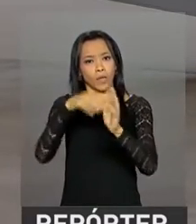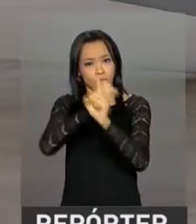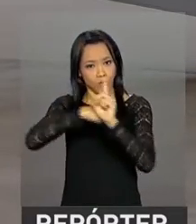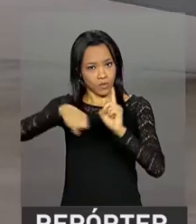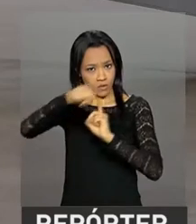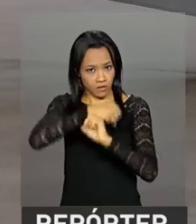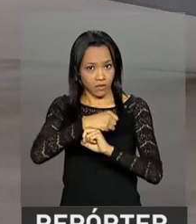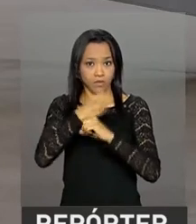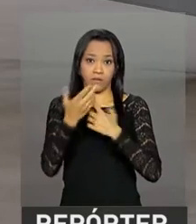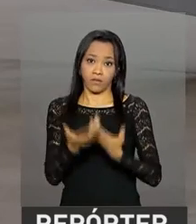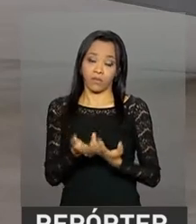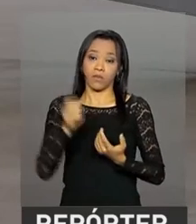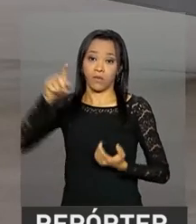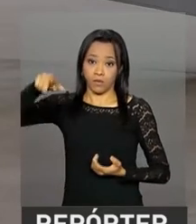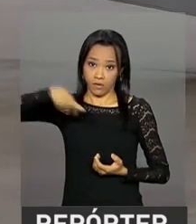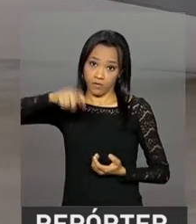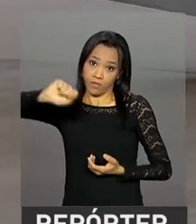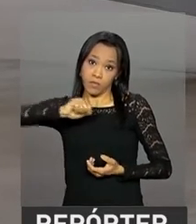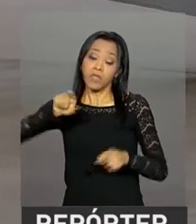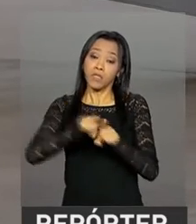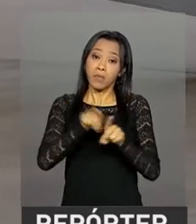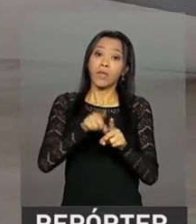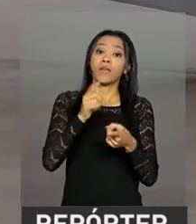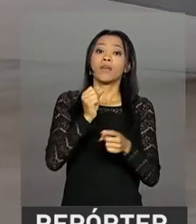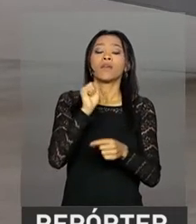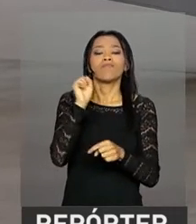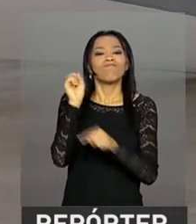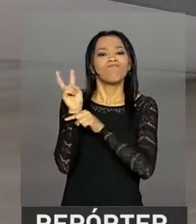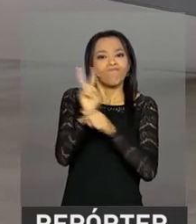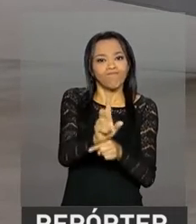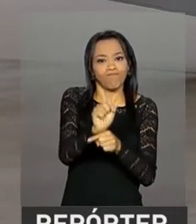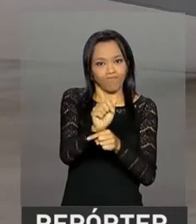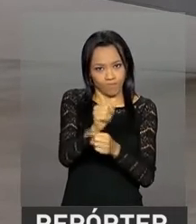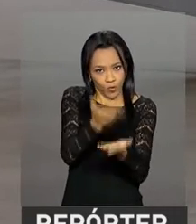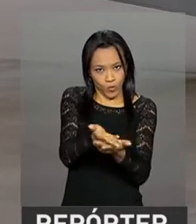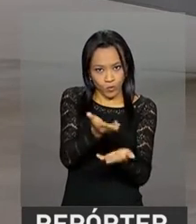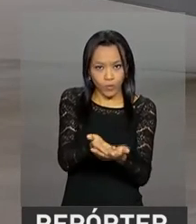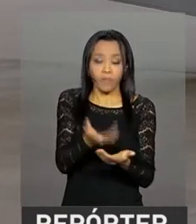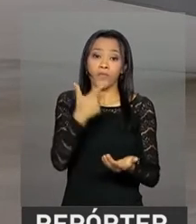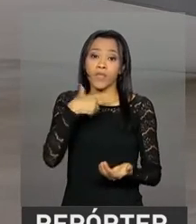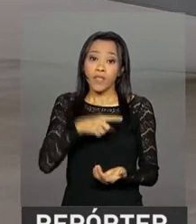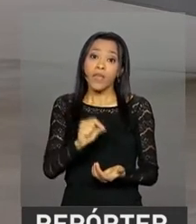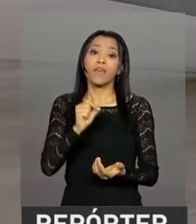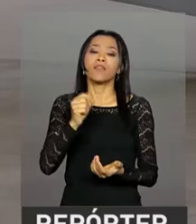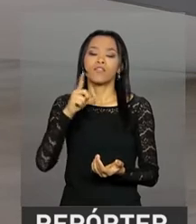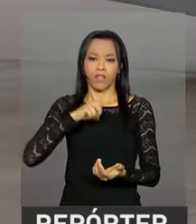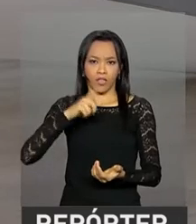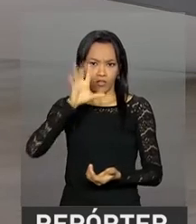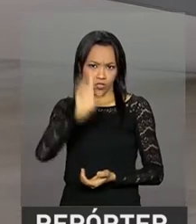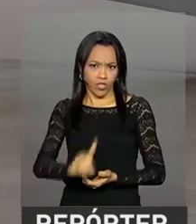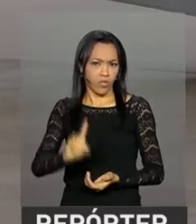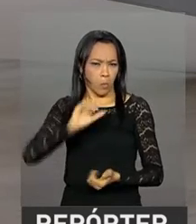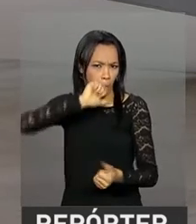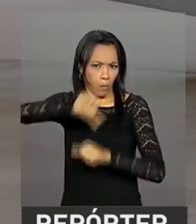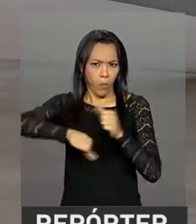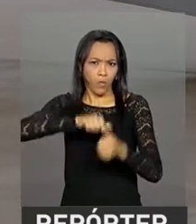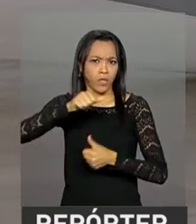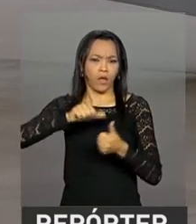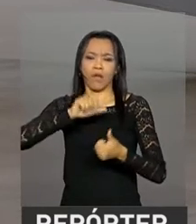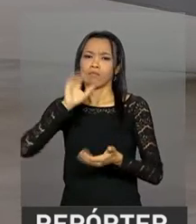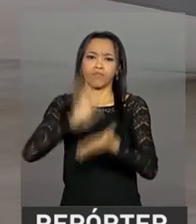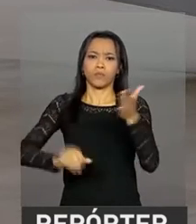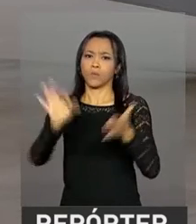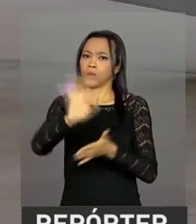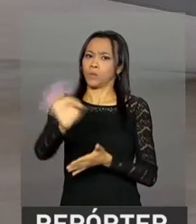estudantil ele ressaltou que para quem tem direito adquirido não haverá nenhuma mudança michel temer ainda repetiu que